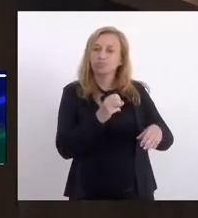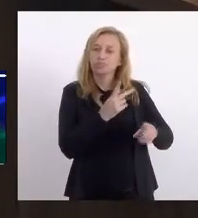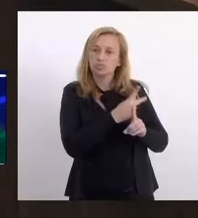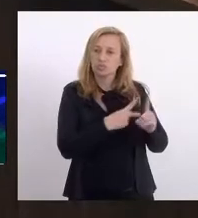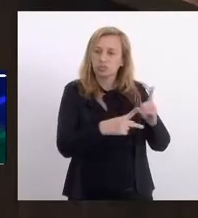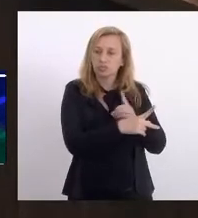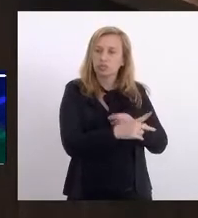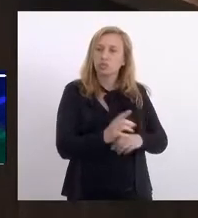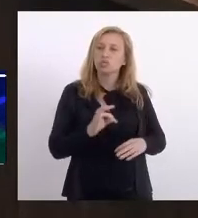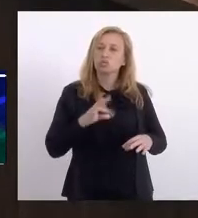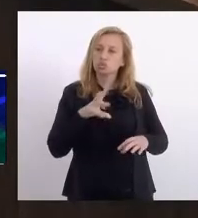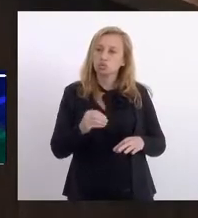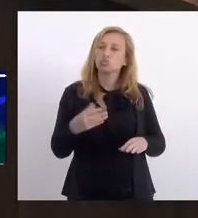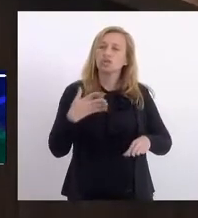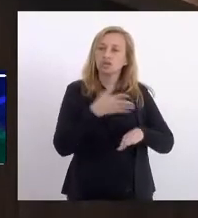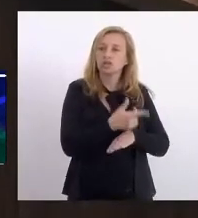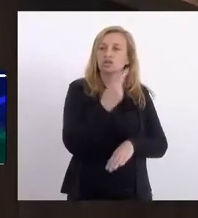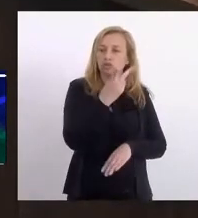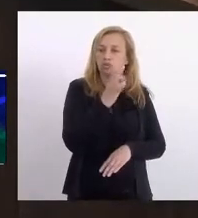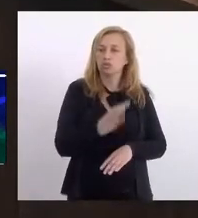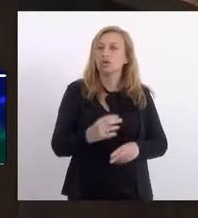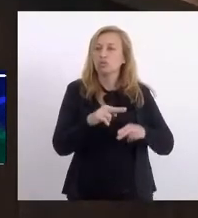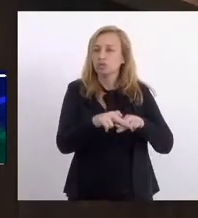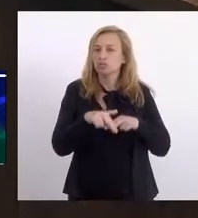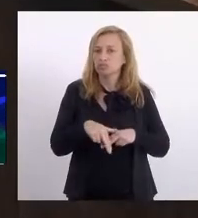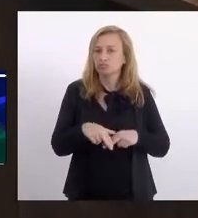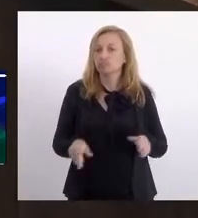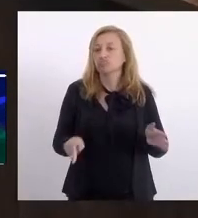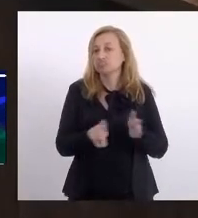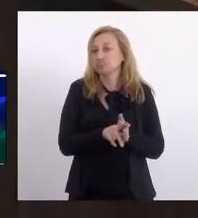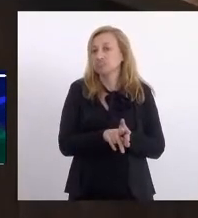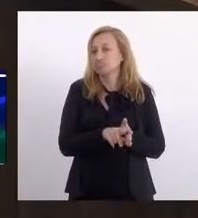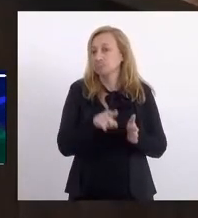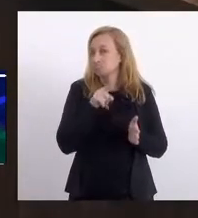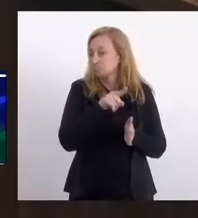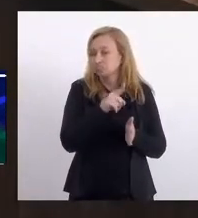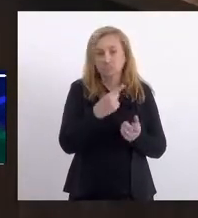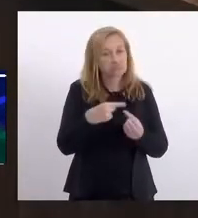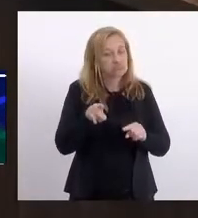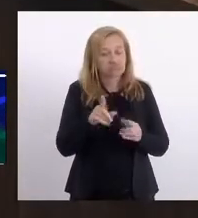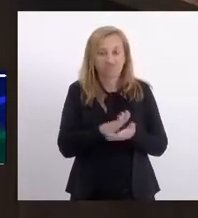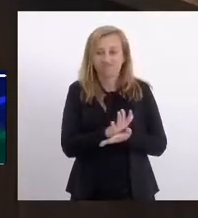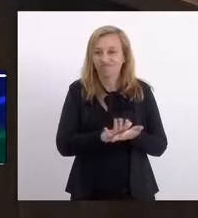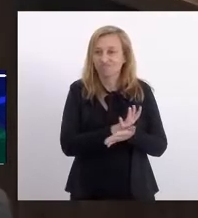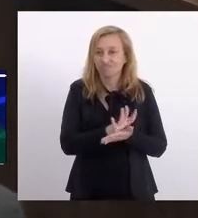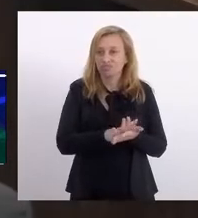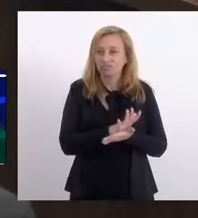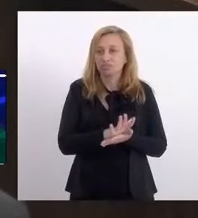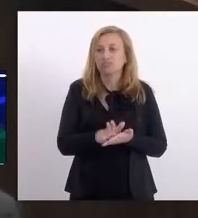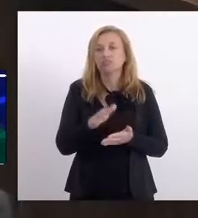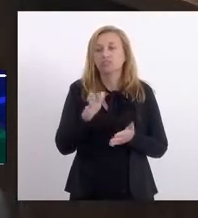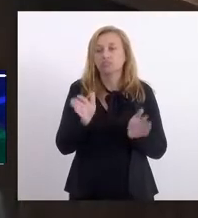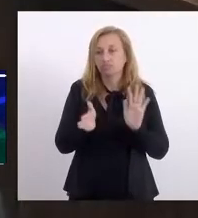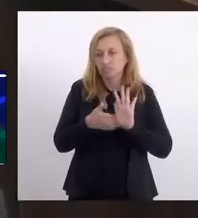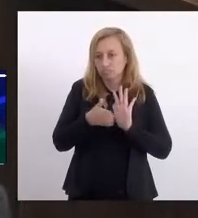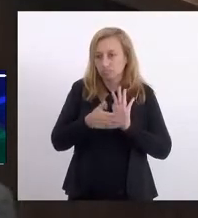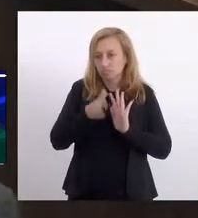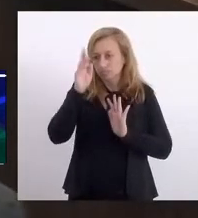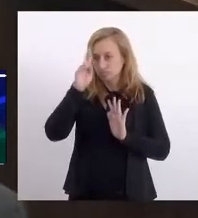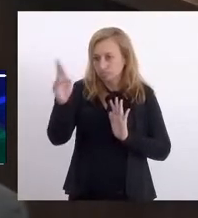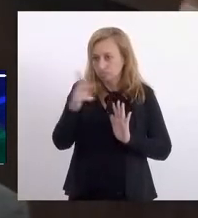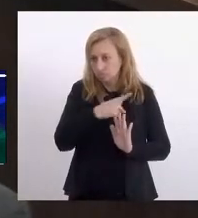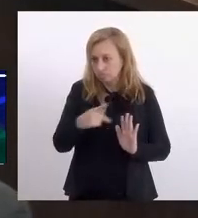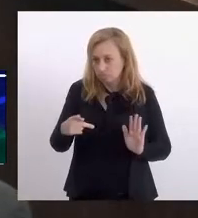ele tem 2%. Por isso que esse projeto não está impactado. Eu tinha proposto a Vossa